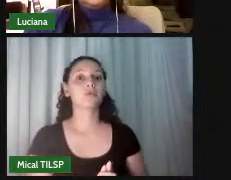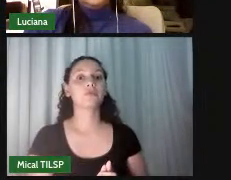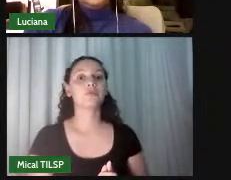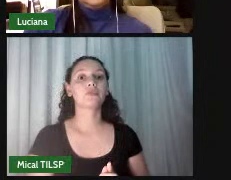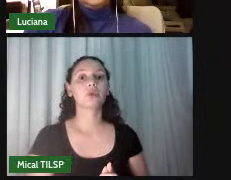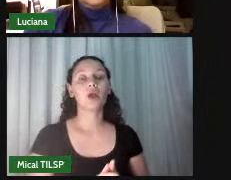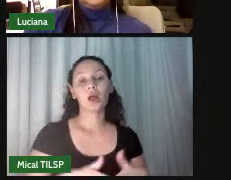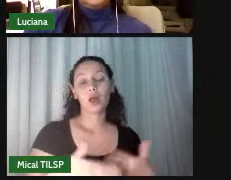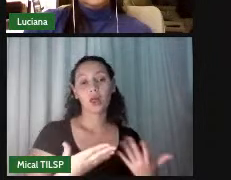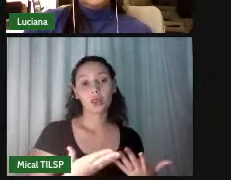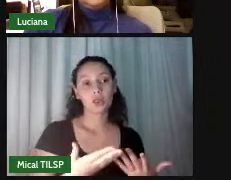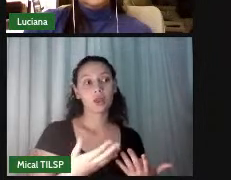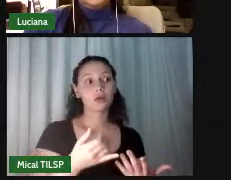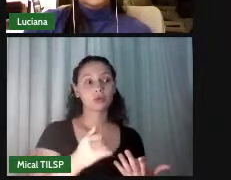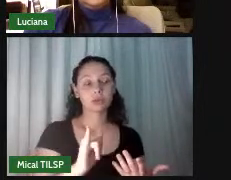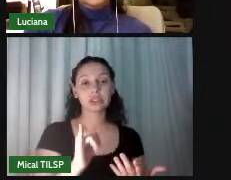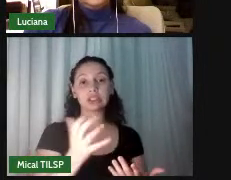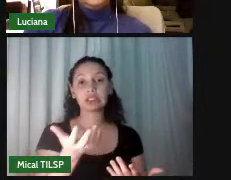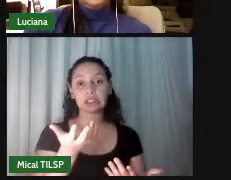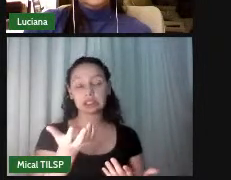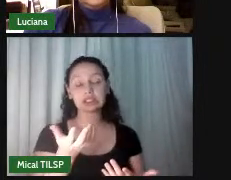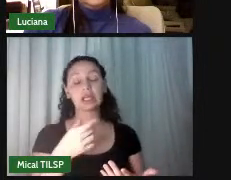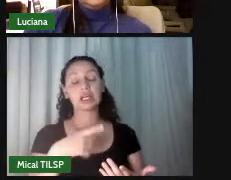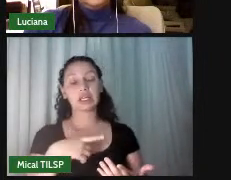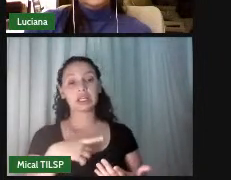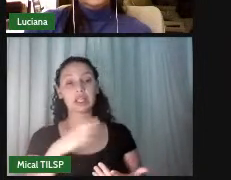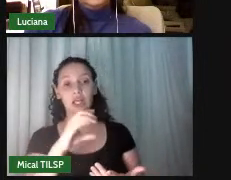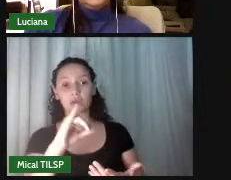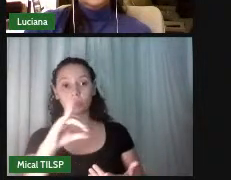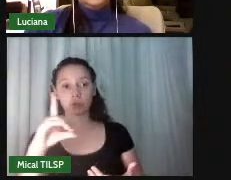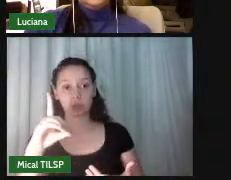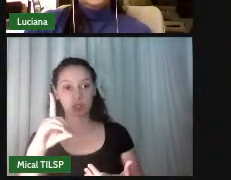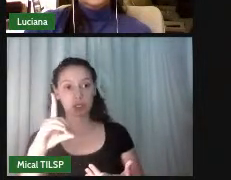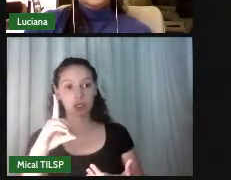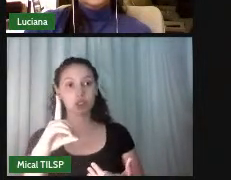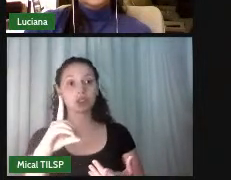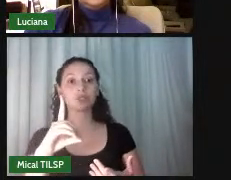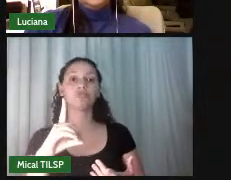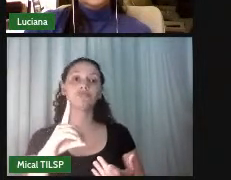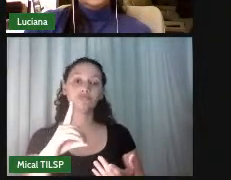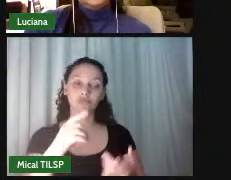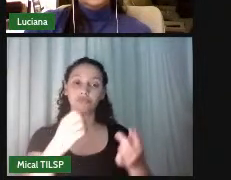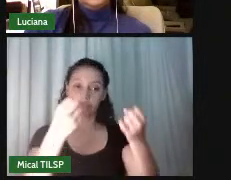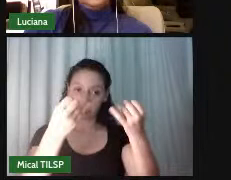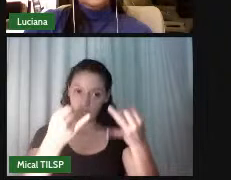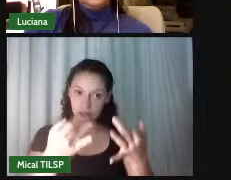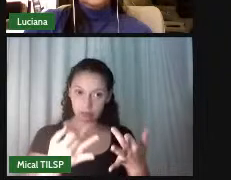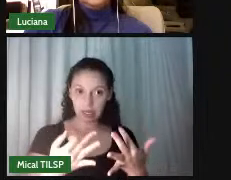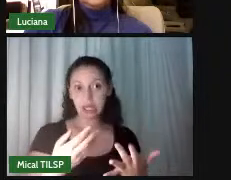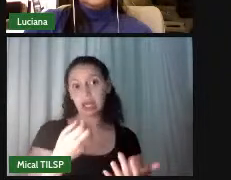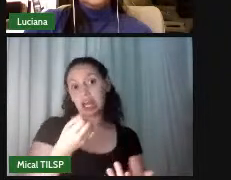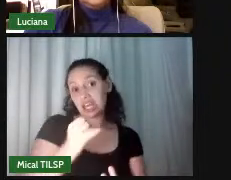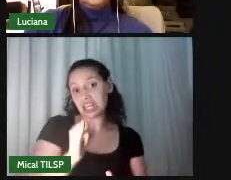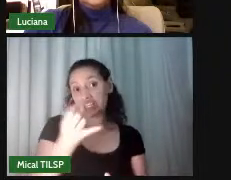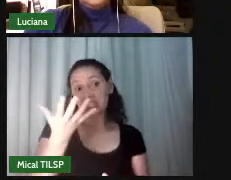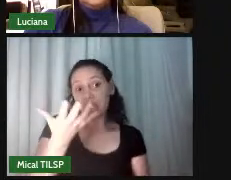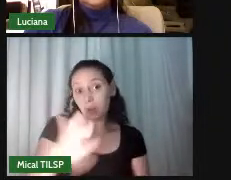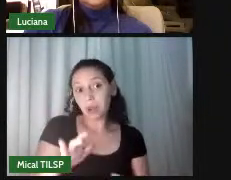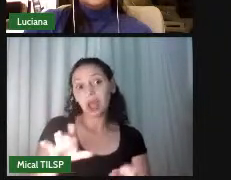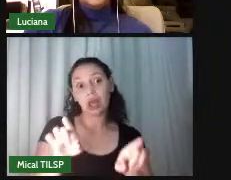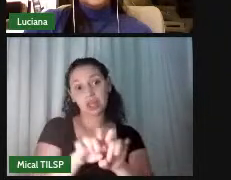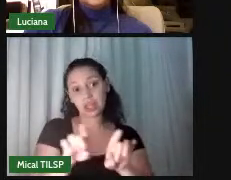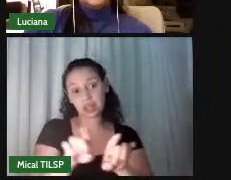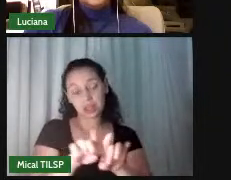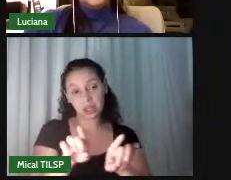quiser o seu atestado com o CID, você justifica isso, se não quiser, também é facultado ao paciente, tá?